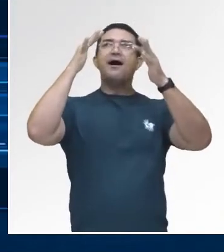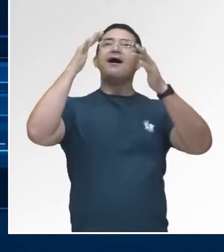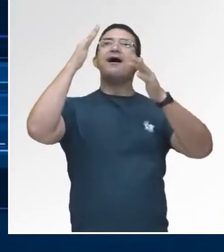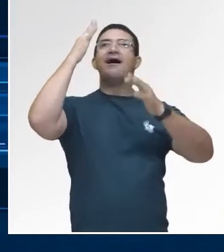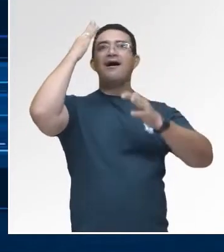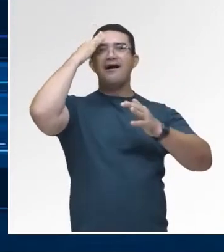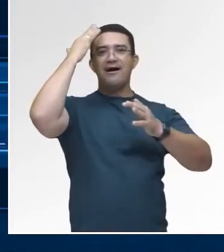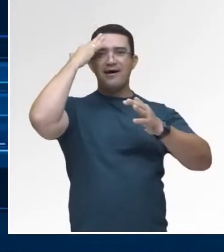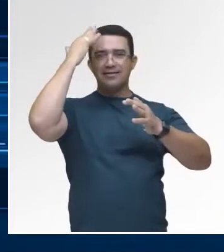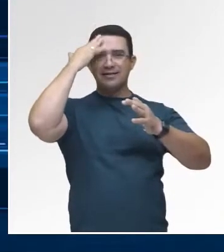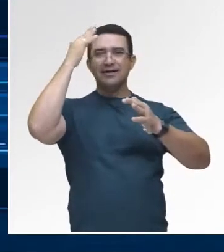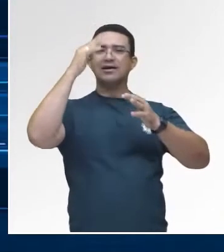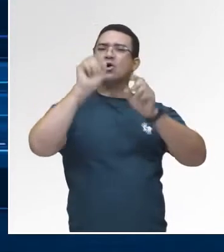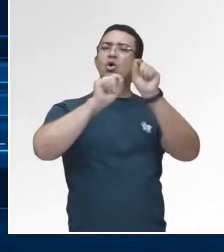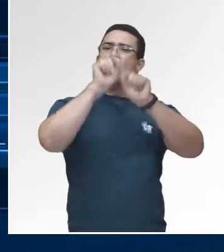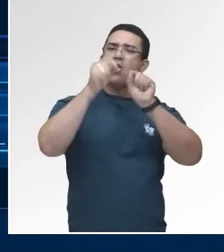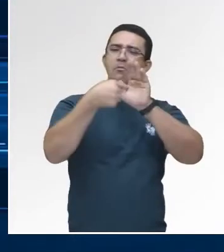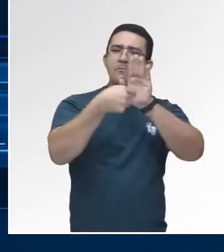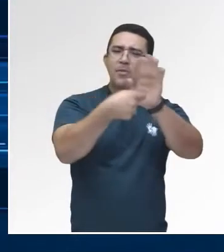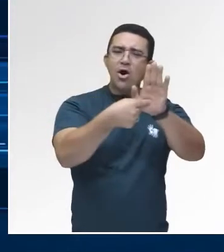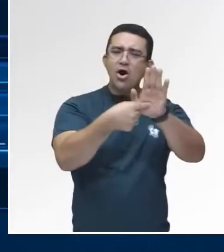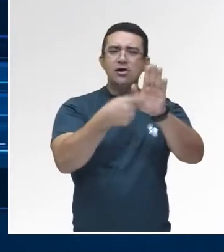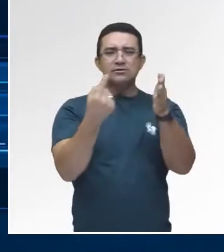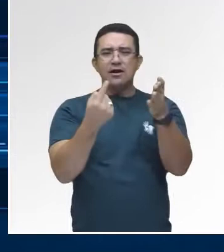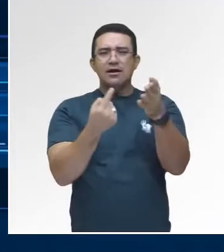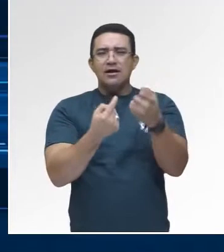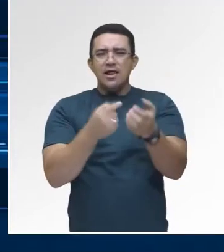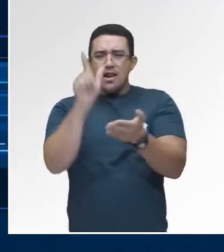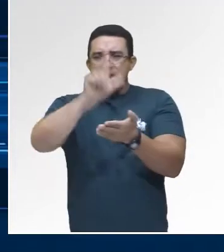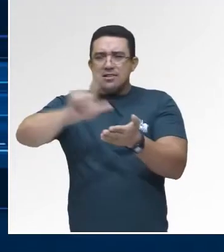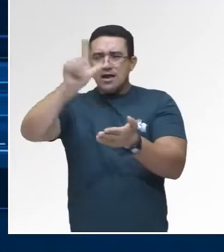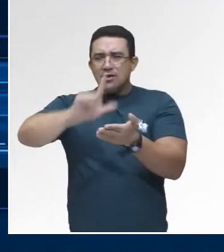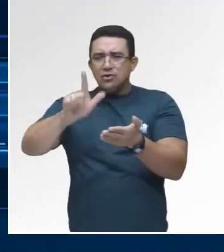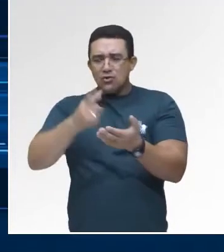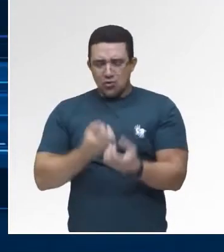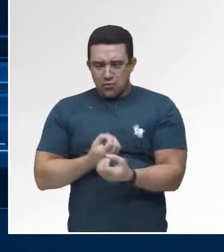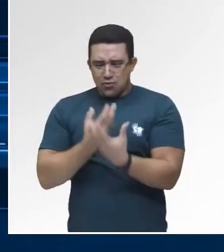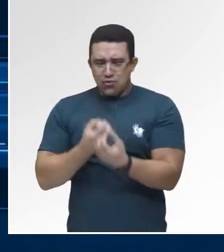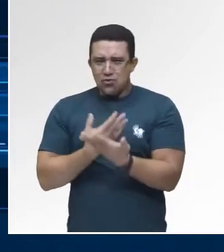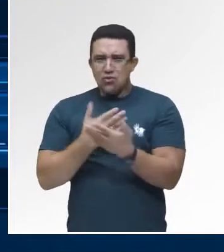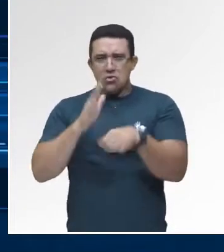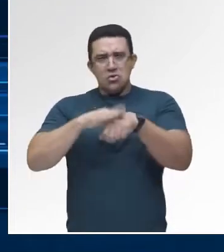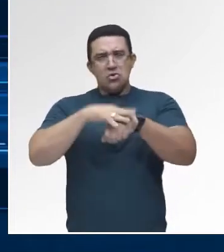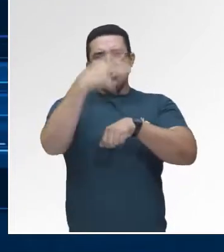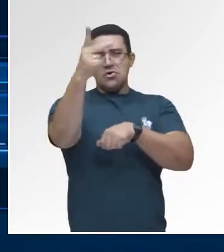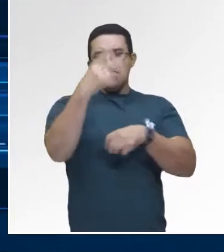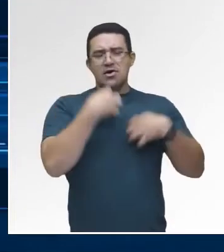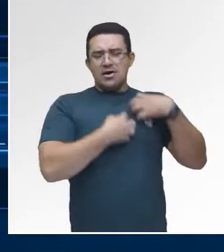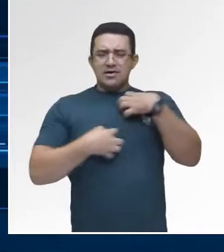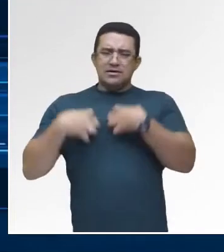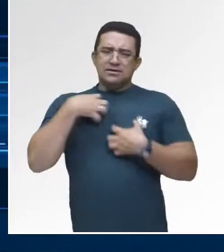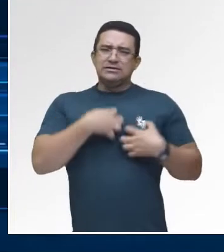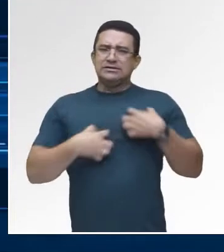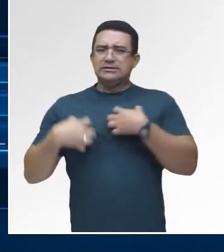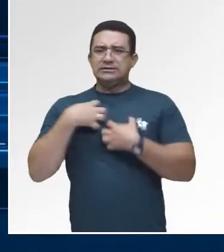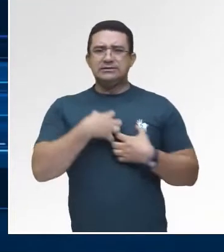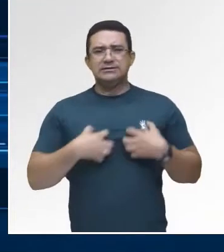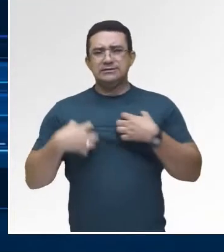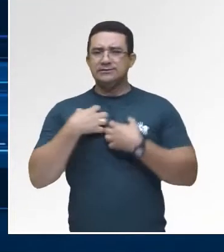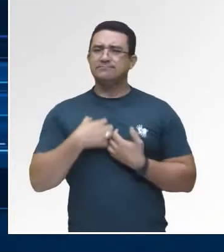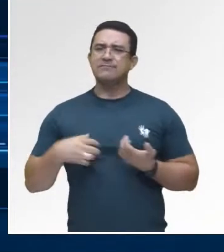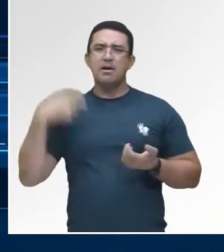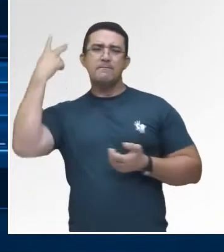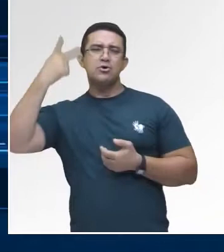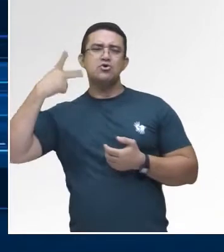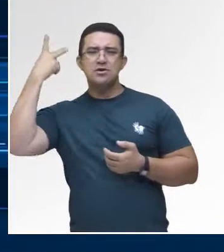transparecer na sua literatura todas as suas angústias, toda a sua ideologia política, social, o que está acontecendo